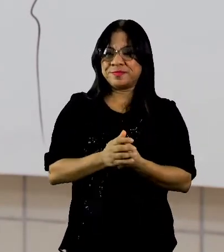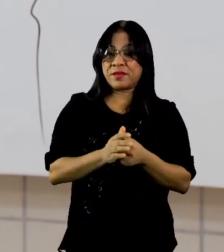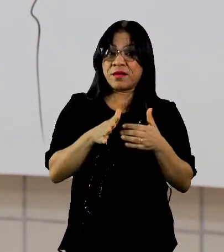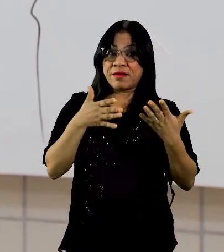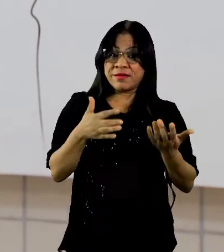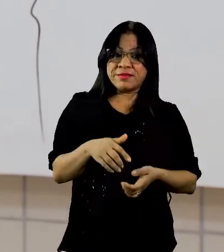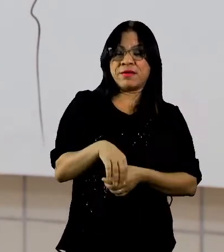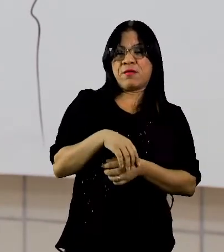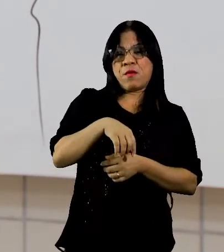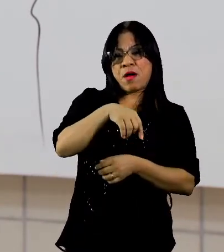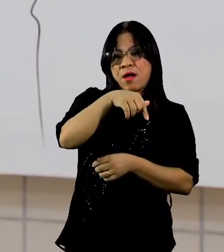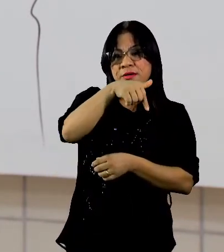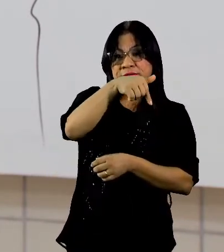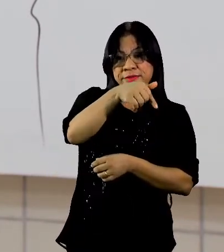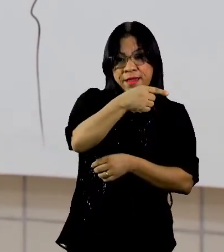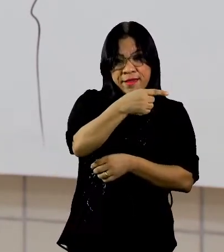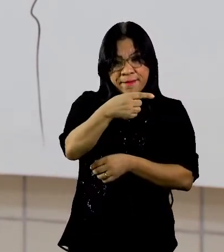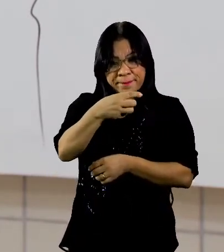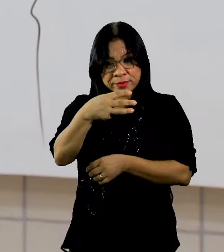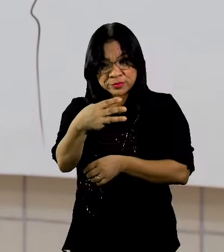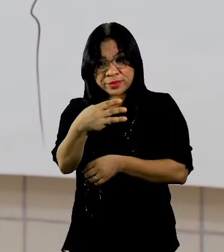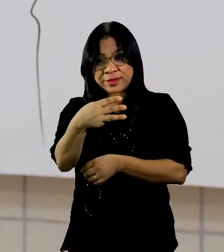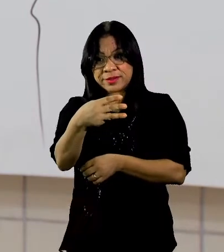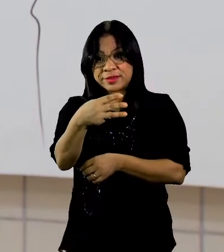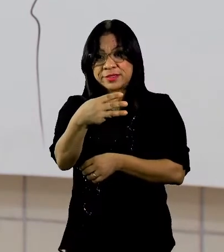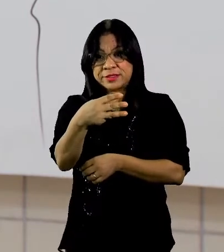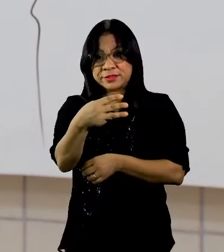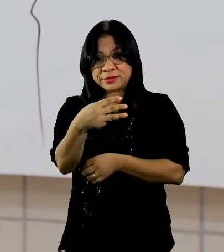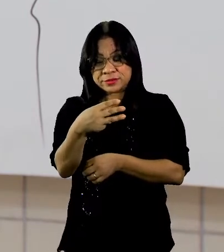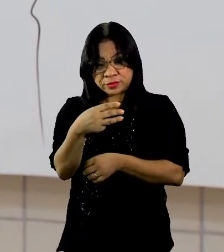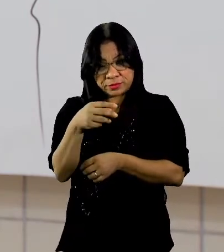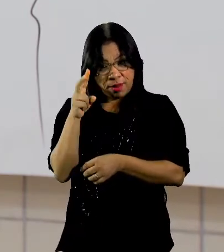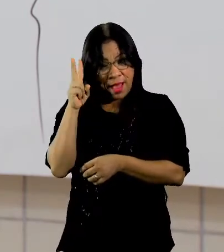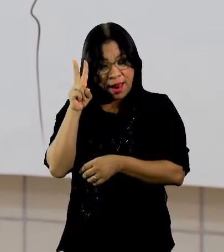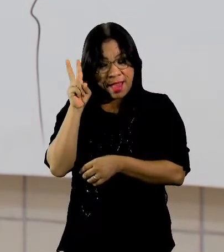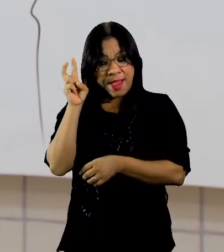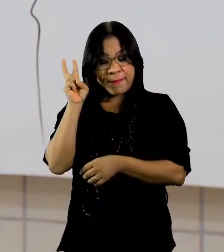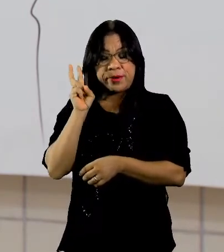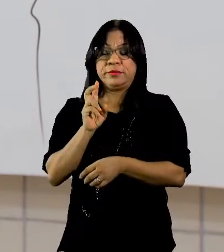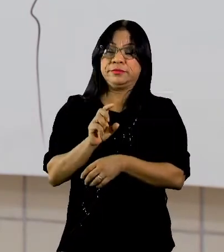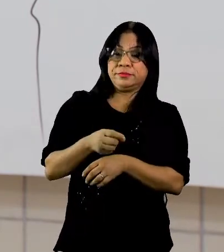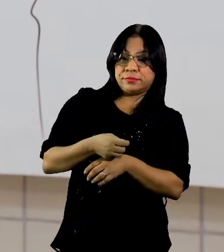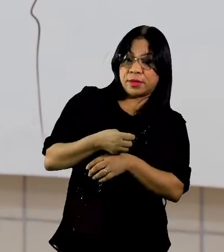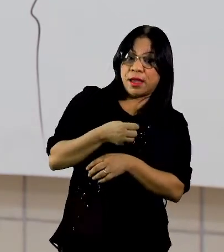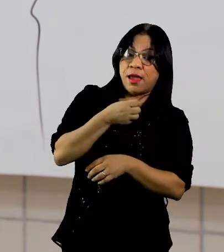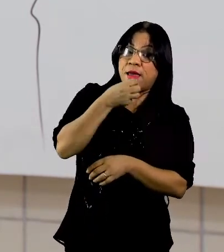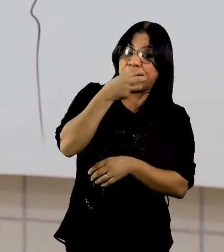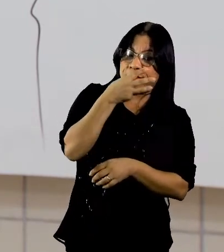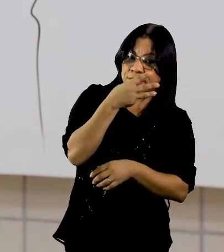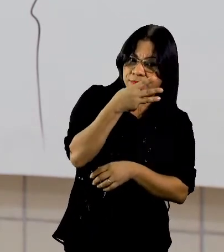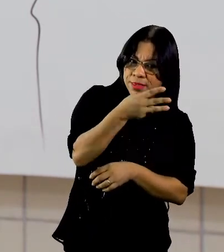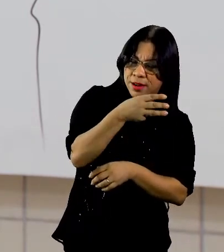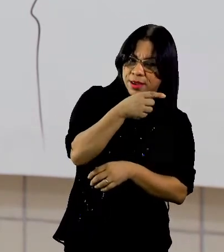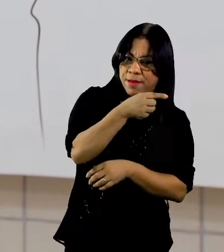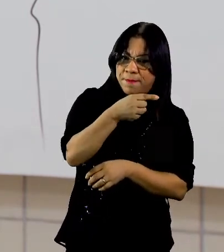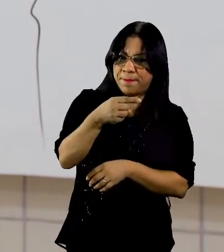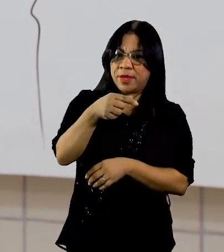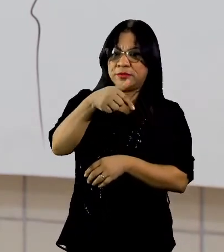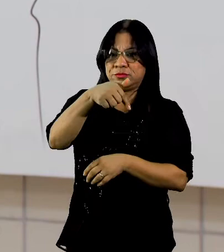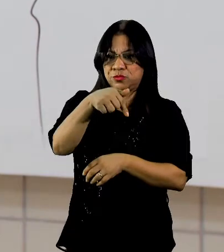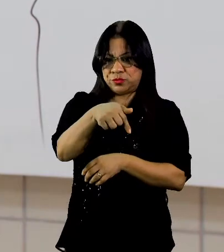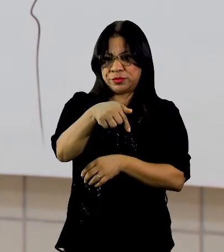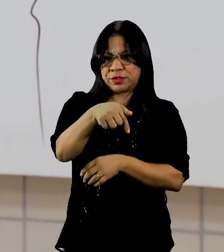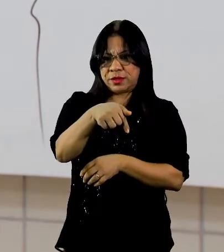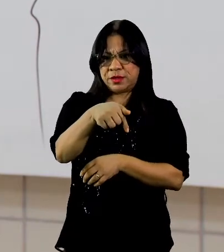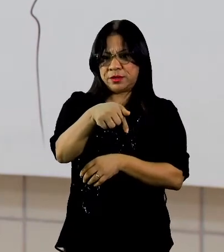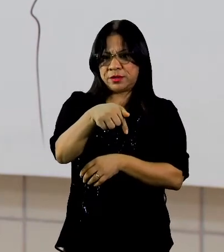só operação normal, pessoal. Lembrem o seguinte, eu tenho 3, devo 7. Se eu tenho 3 e eu devo 7, eu pago minha